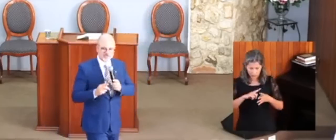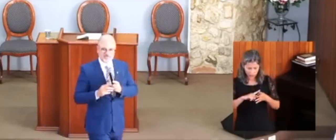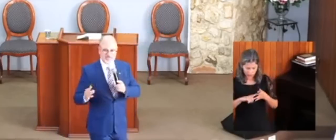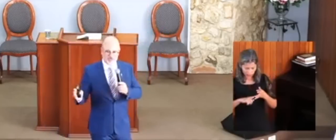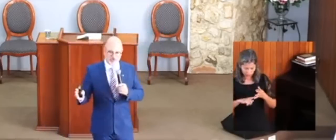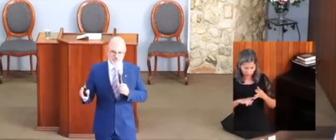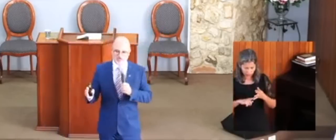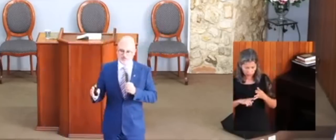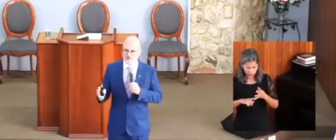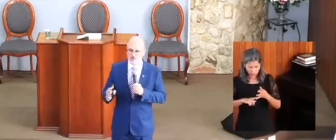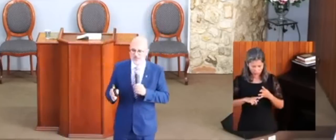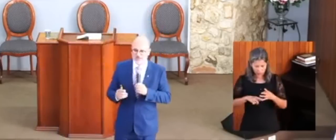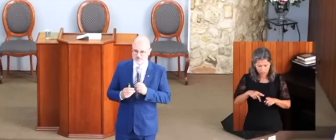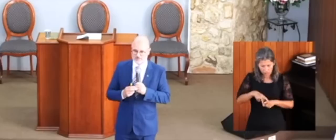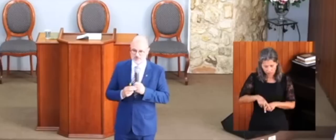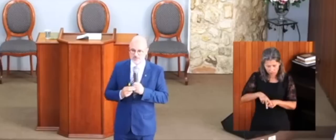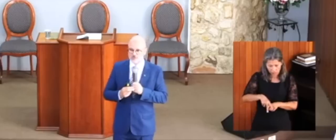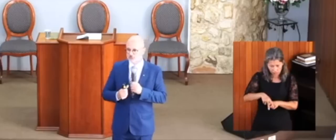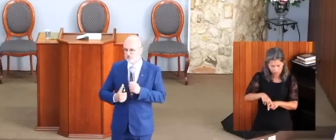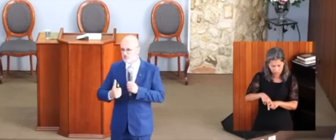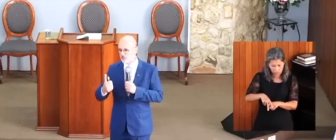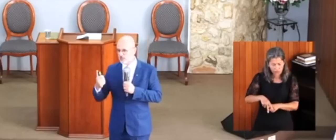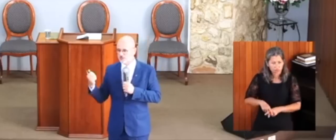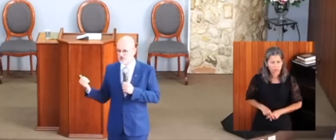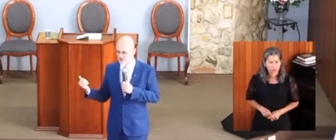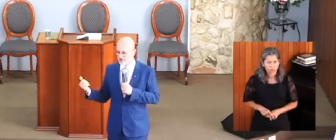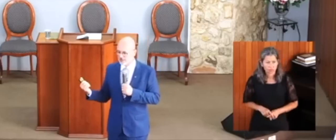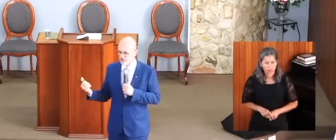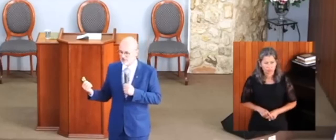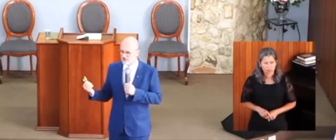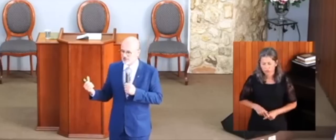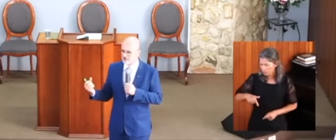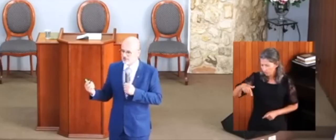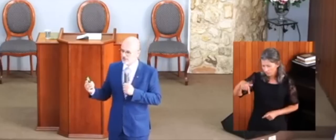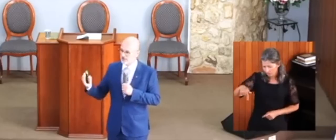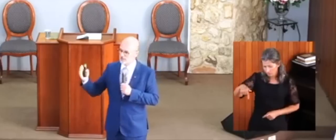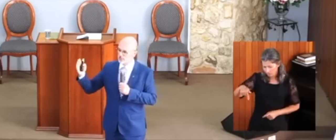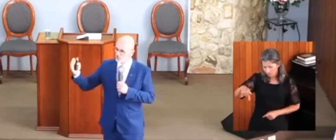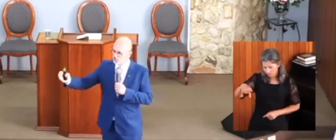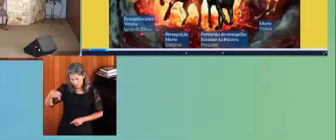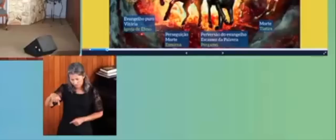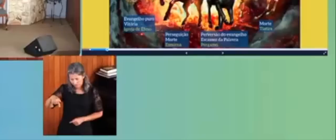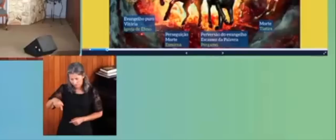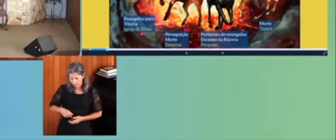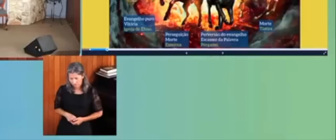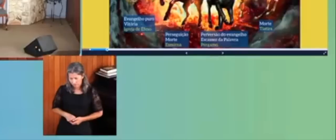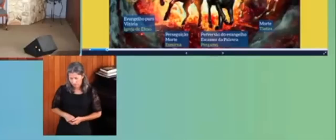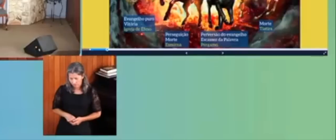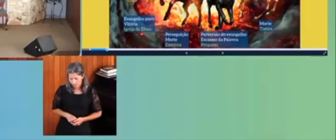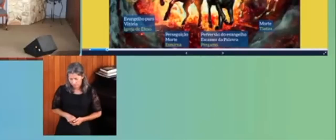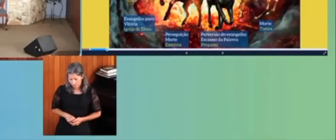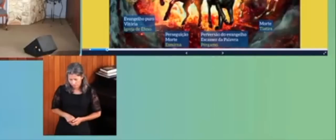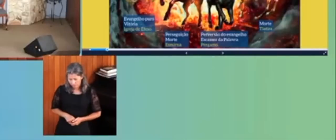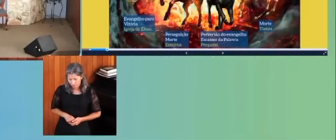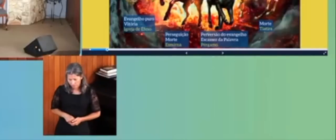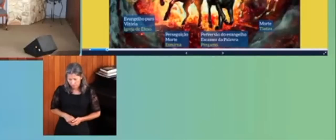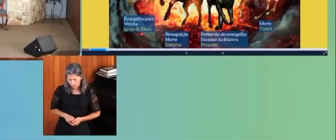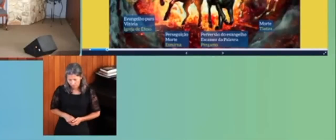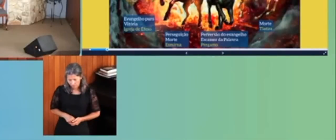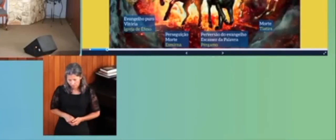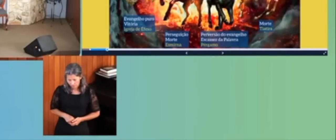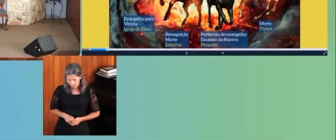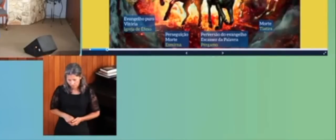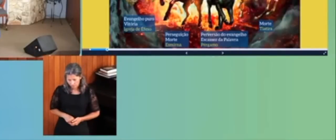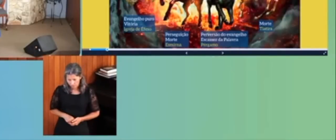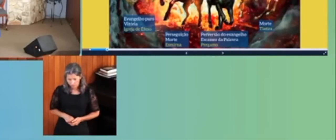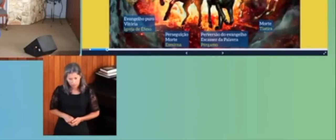profecias de 7 no Apocalipse são paralelas. É tipo o que acontece em Daniel. Daniel capítulo 2 é paralelo a Daniel 7,